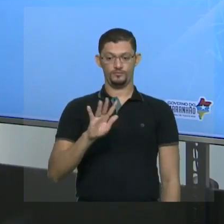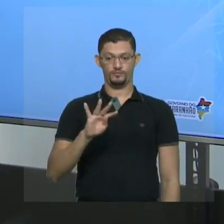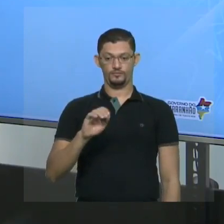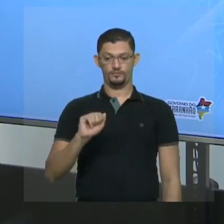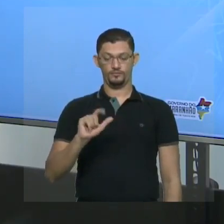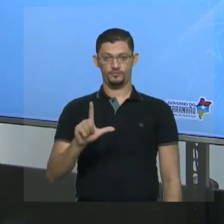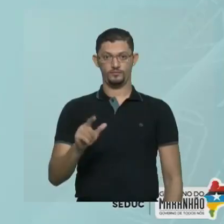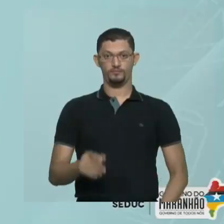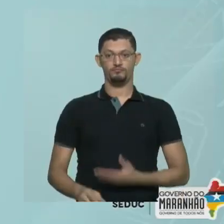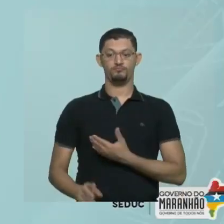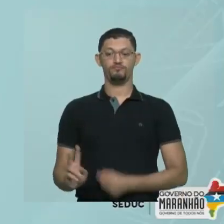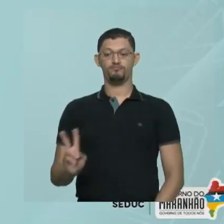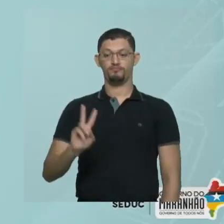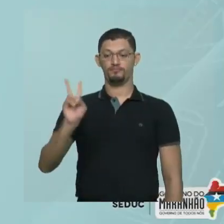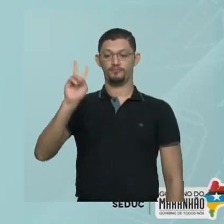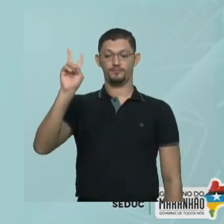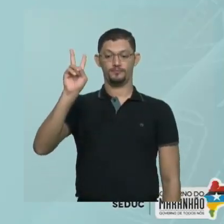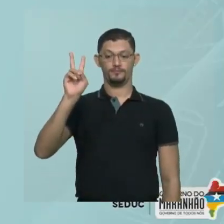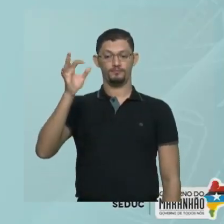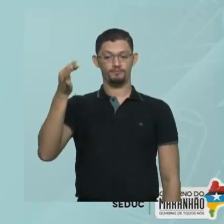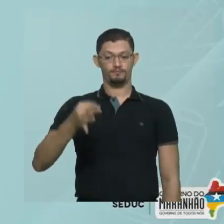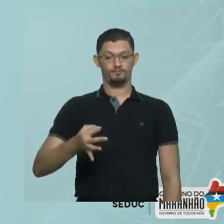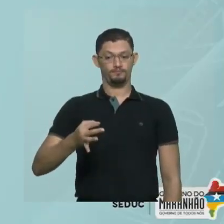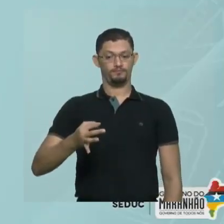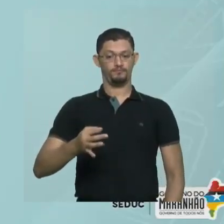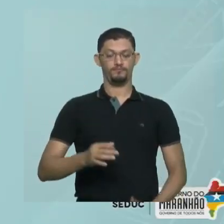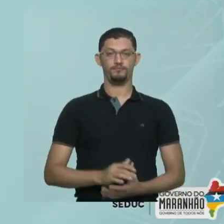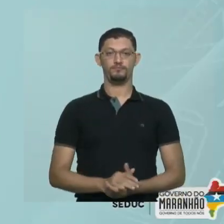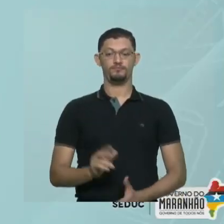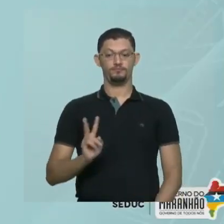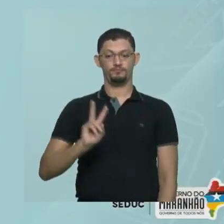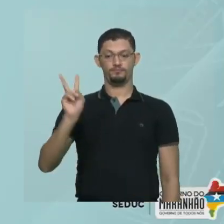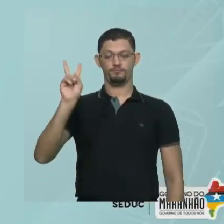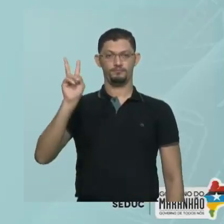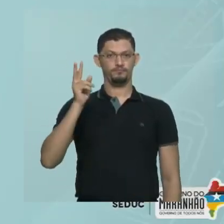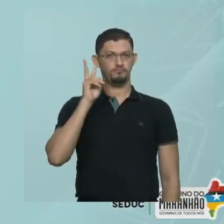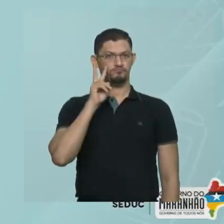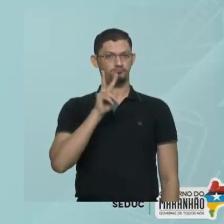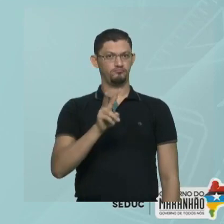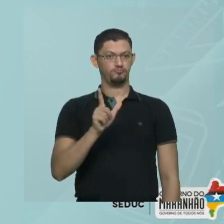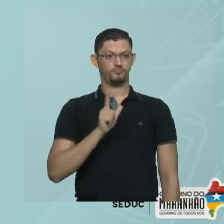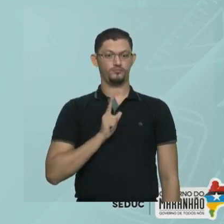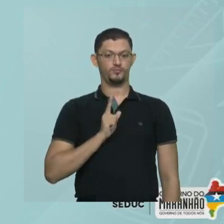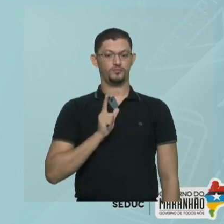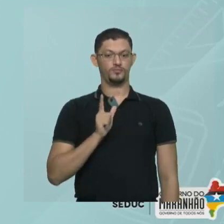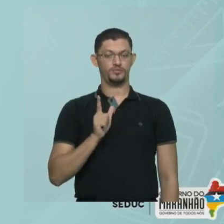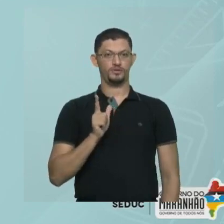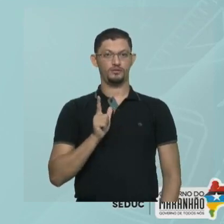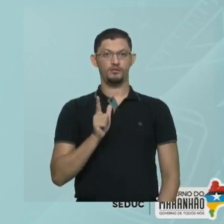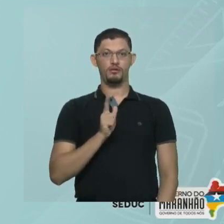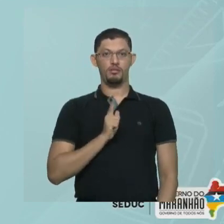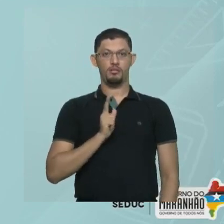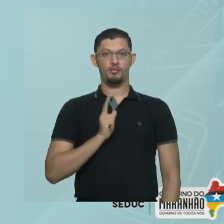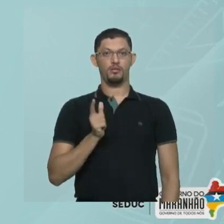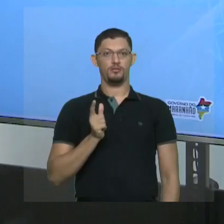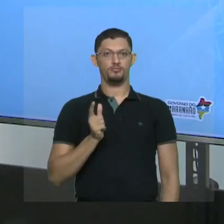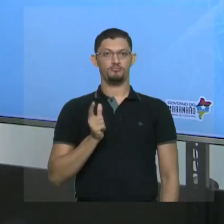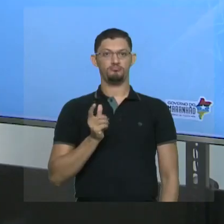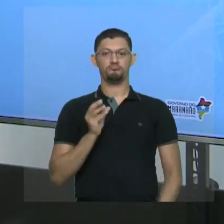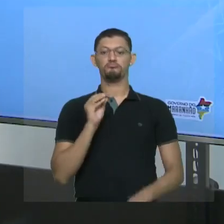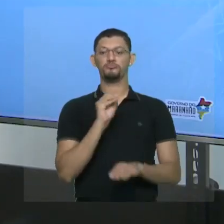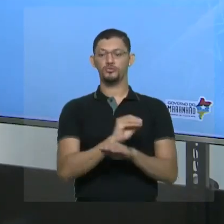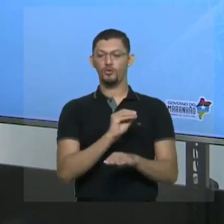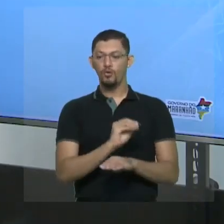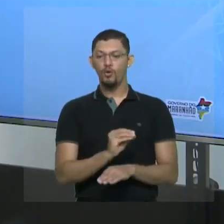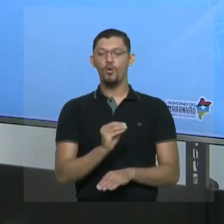Capital é o valor original. Aquele valor que você ou aplicou, né, depositou, colocou lá,